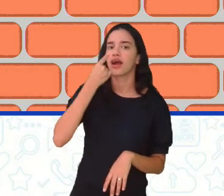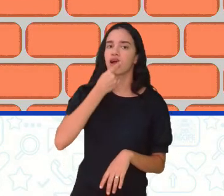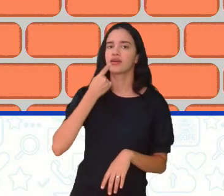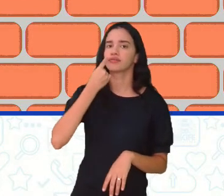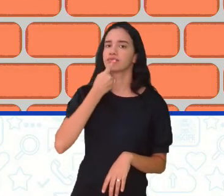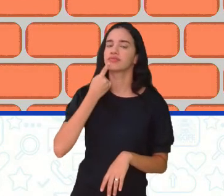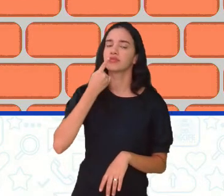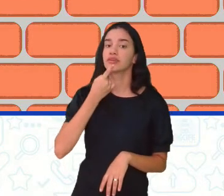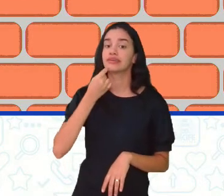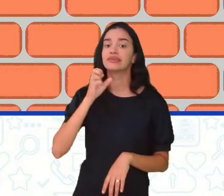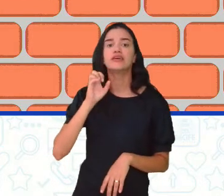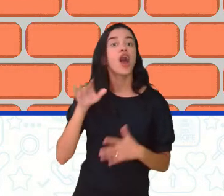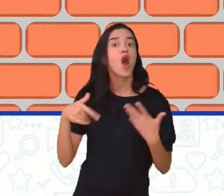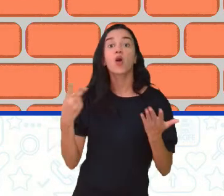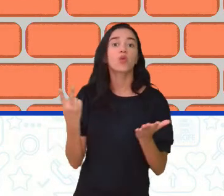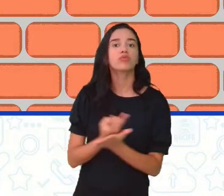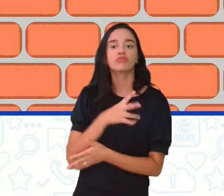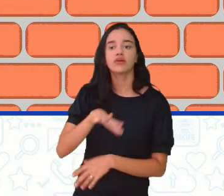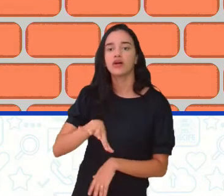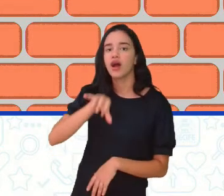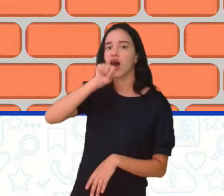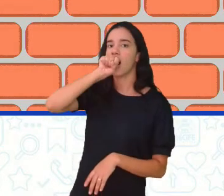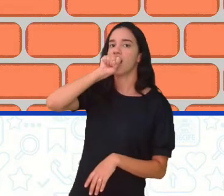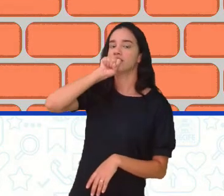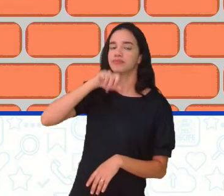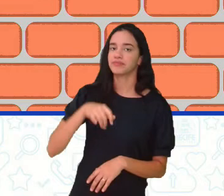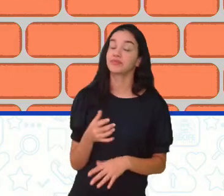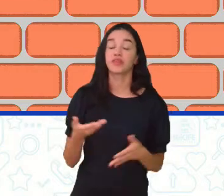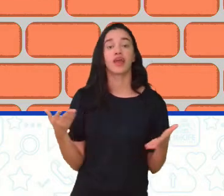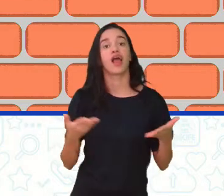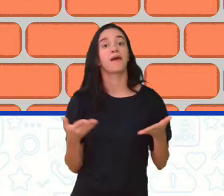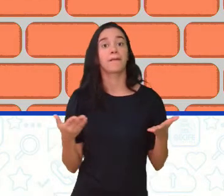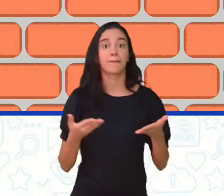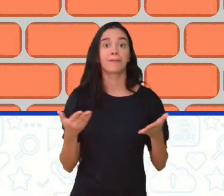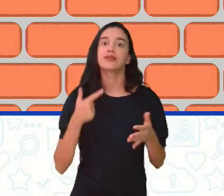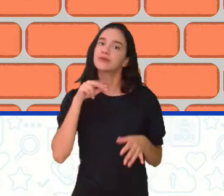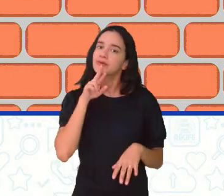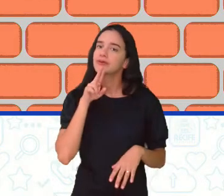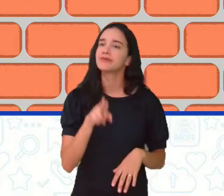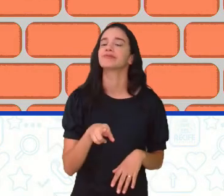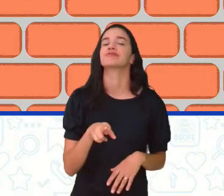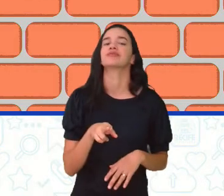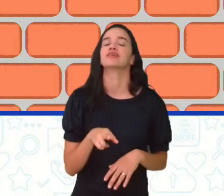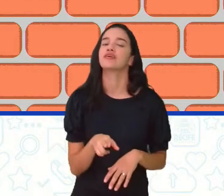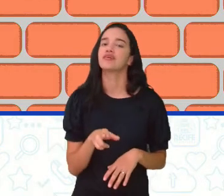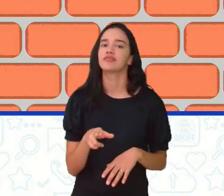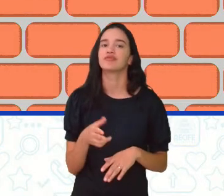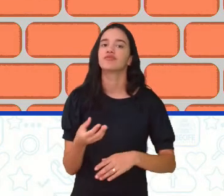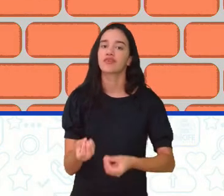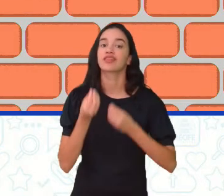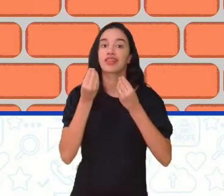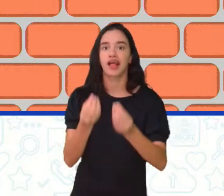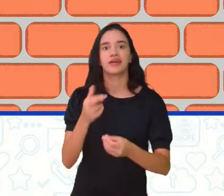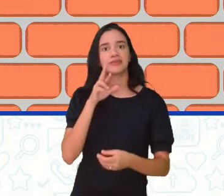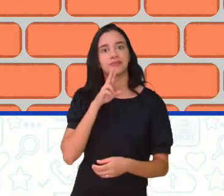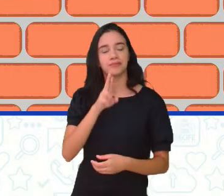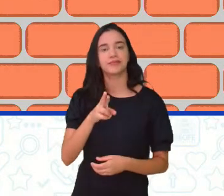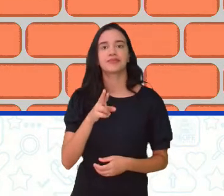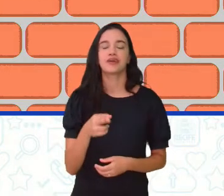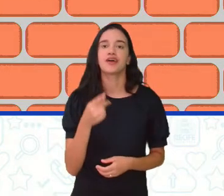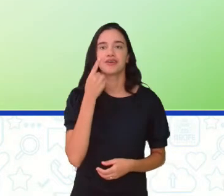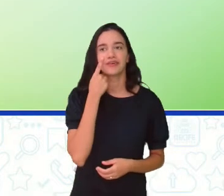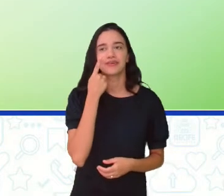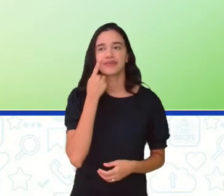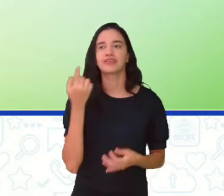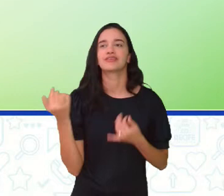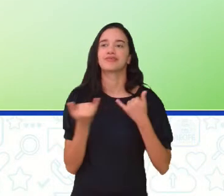né, se respirarmos pela boca? Então, aí eu já estou trazendo já a resposta. Já vou dar a resposta a vocês. Veja o que eu trouxe